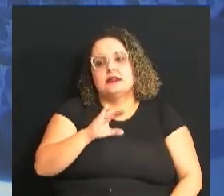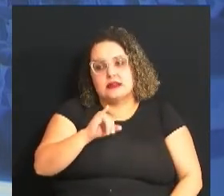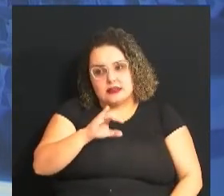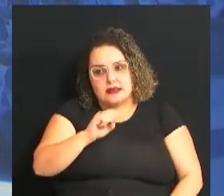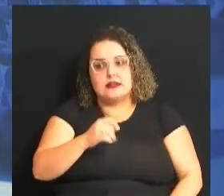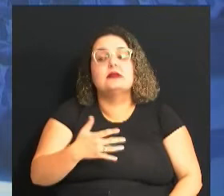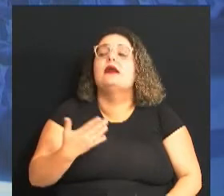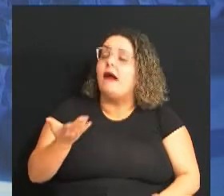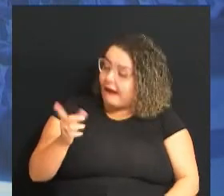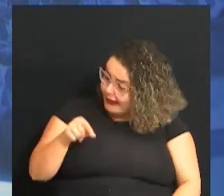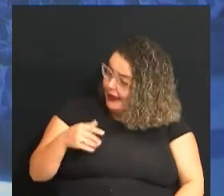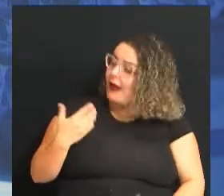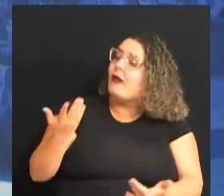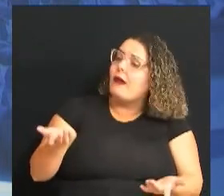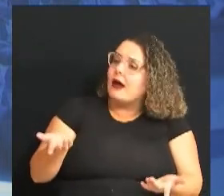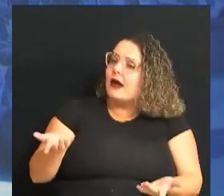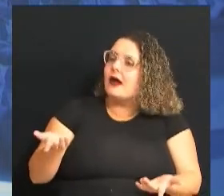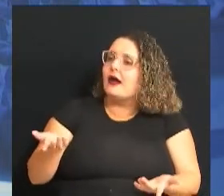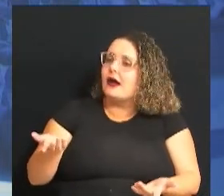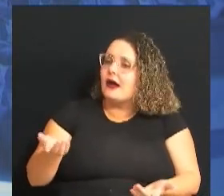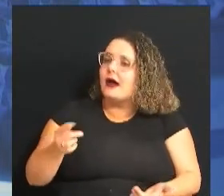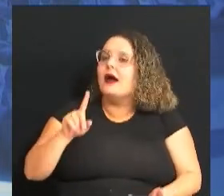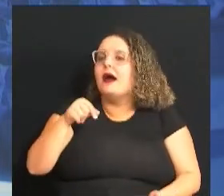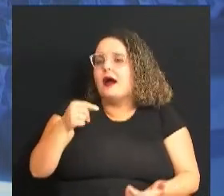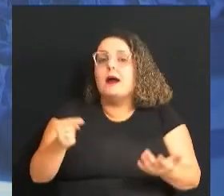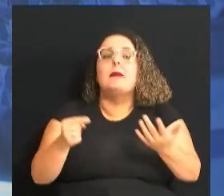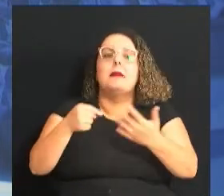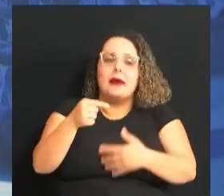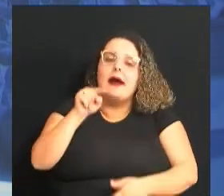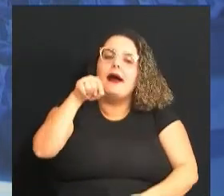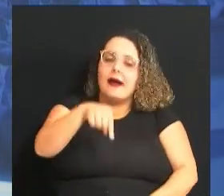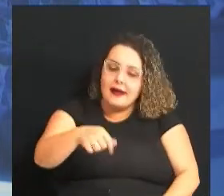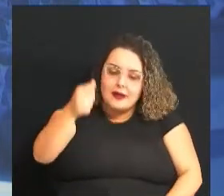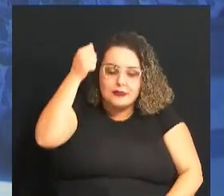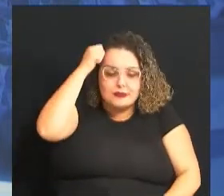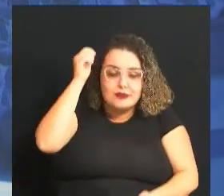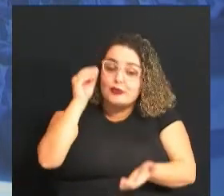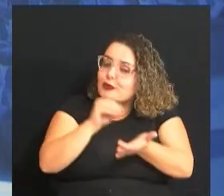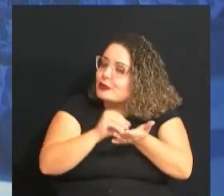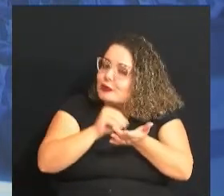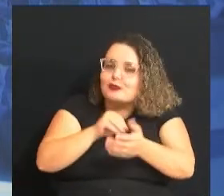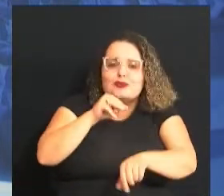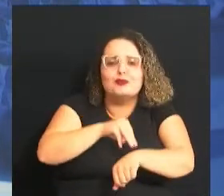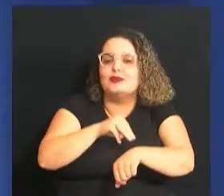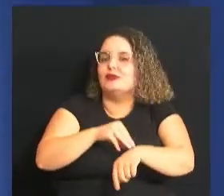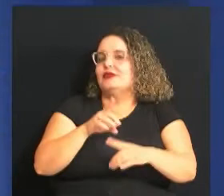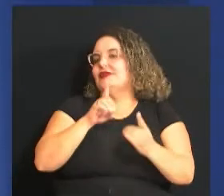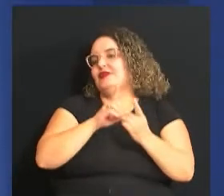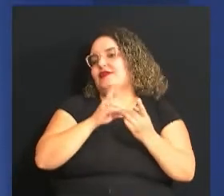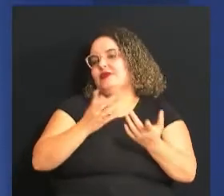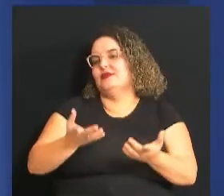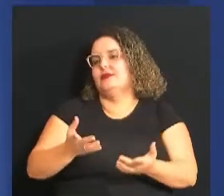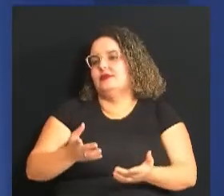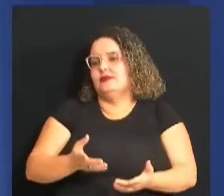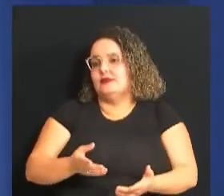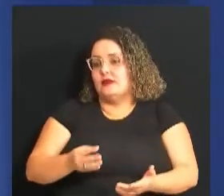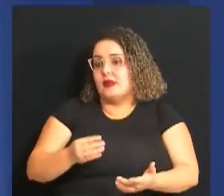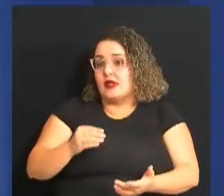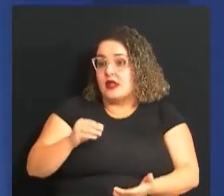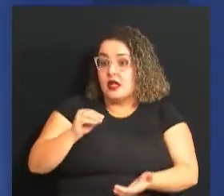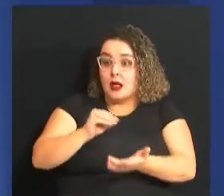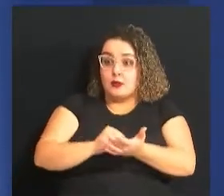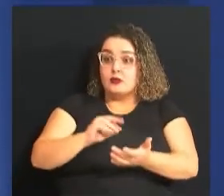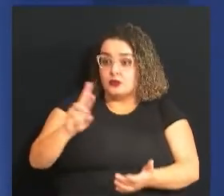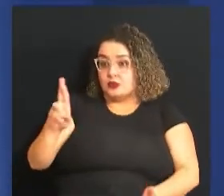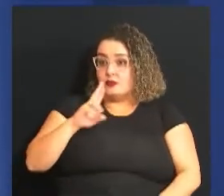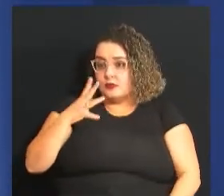Qual? Era o culpado, no último minuto de consulta. E pegando ó, essa sua última resposta, às vezes as pessoas